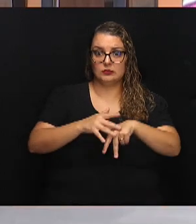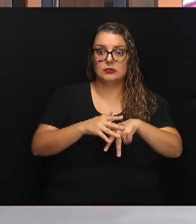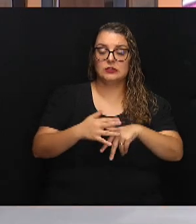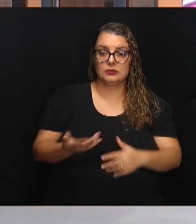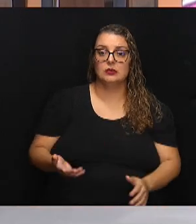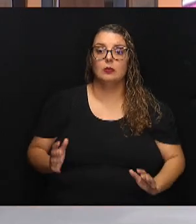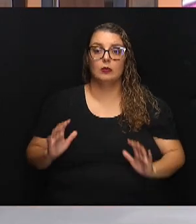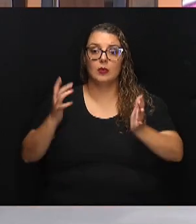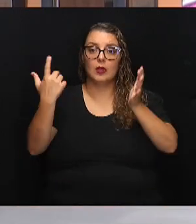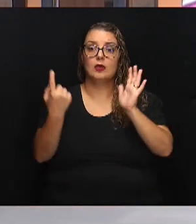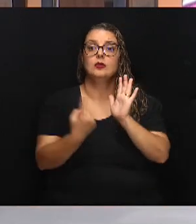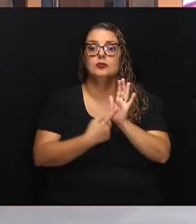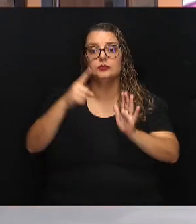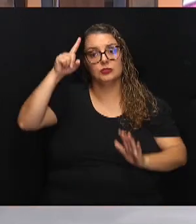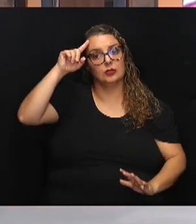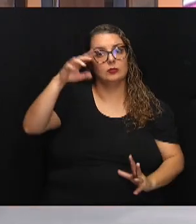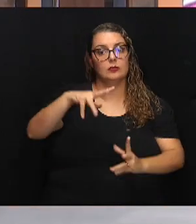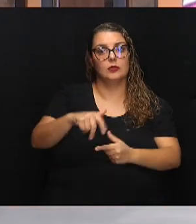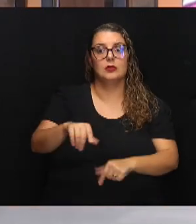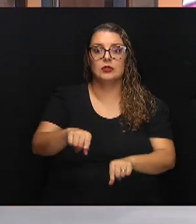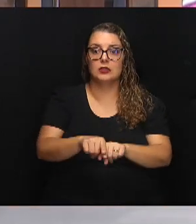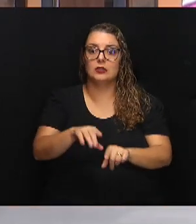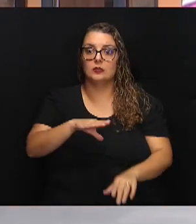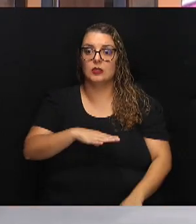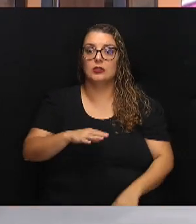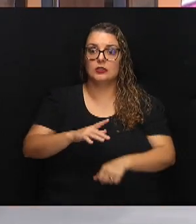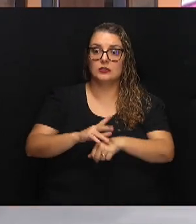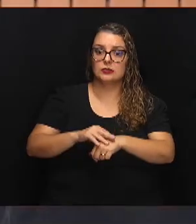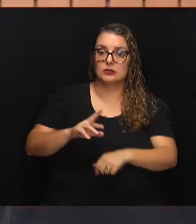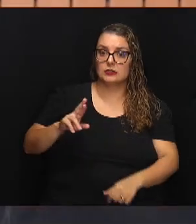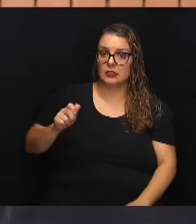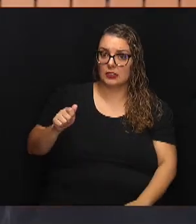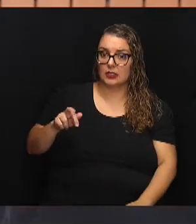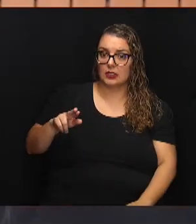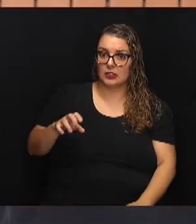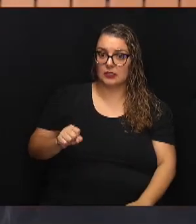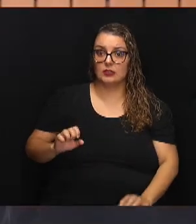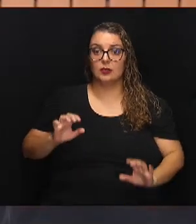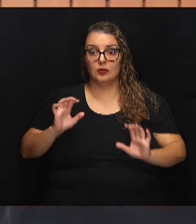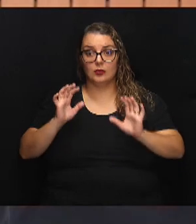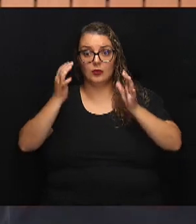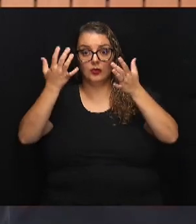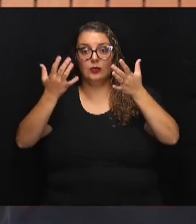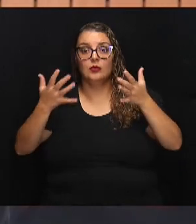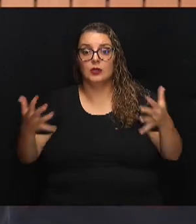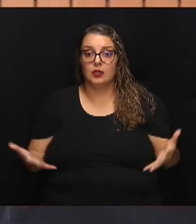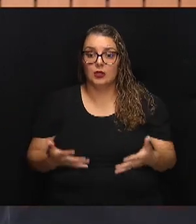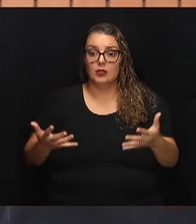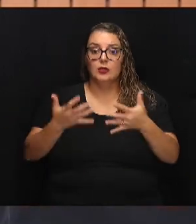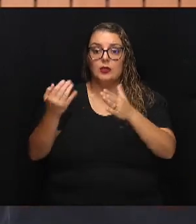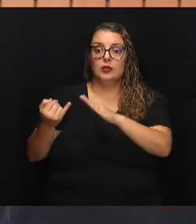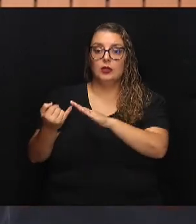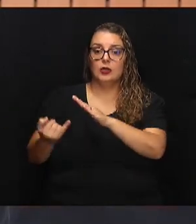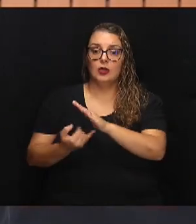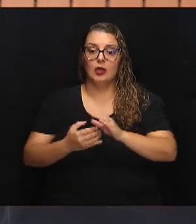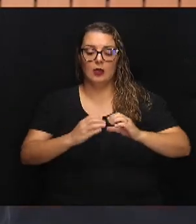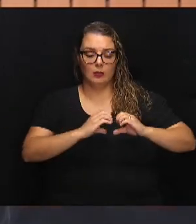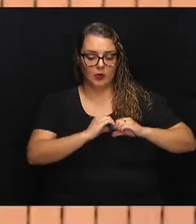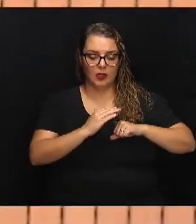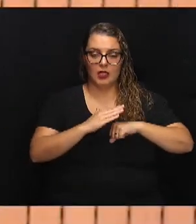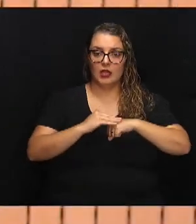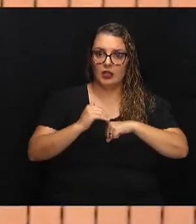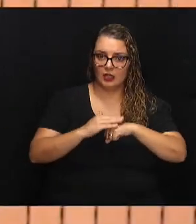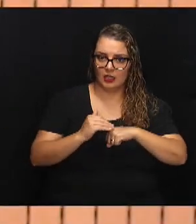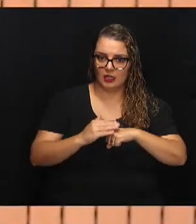do Dia Mundial e Municipal das Doenças Raras. O evento foi uma iniciativa do Instituto Amor e